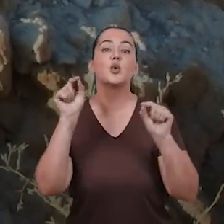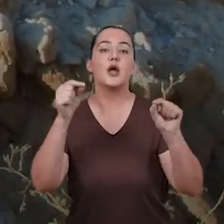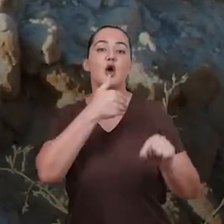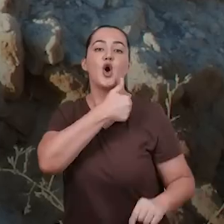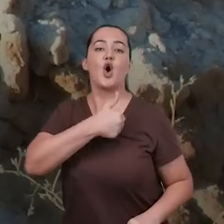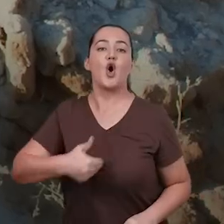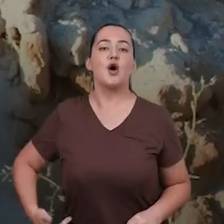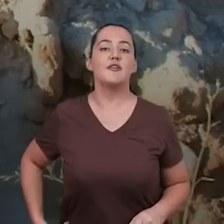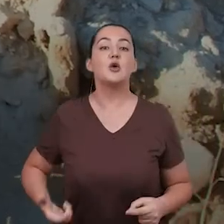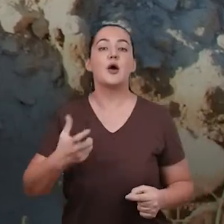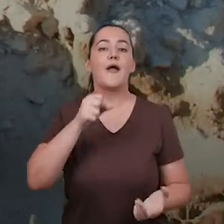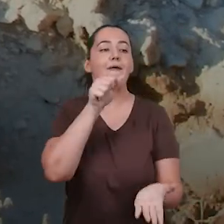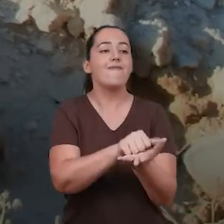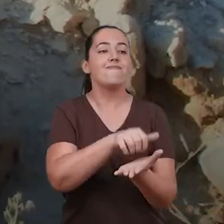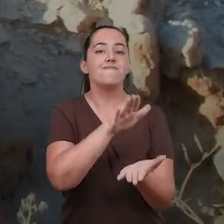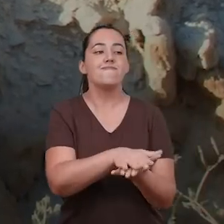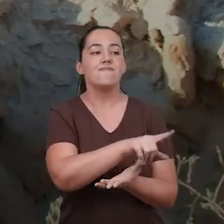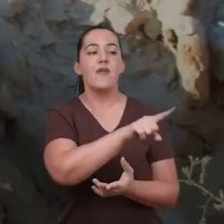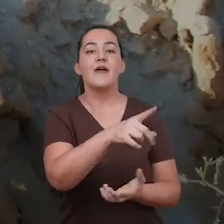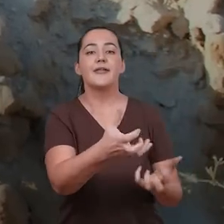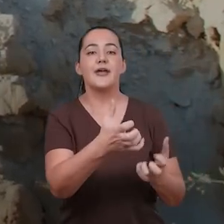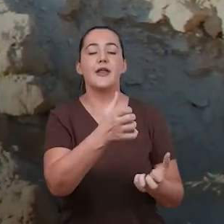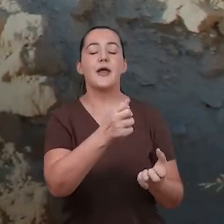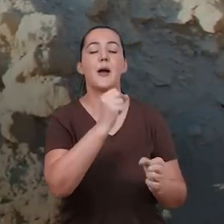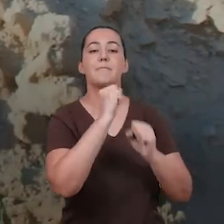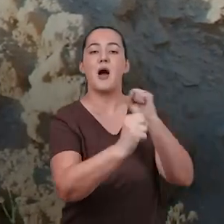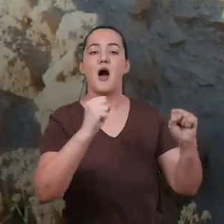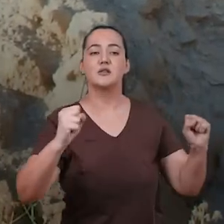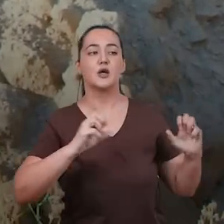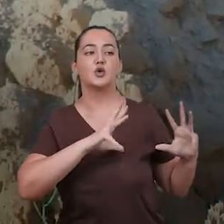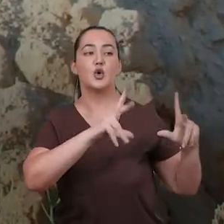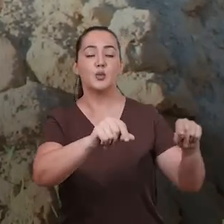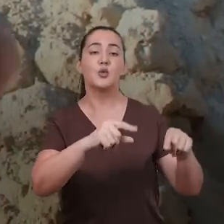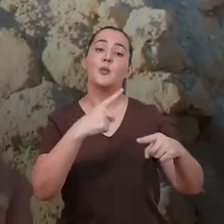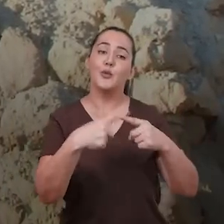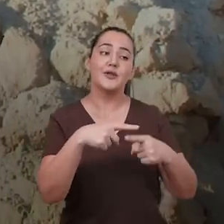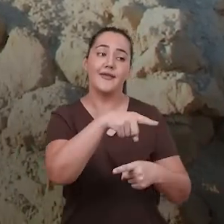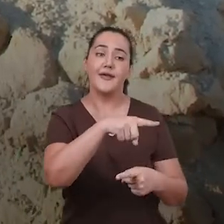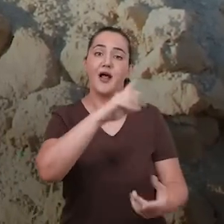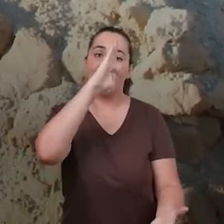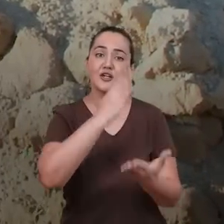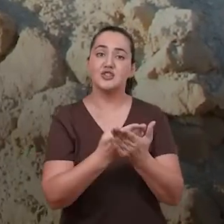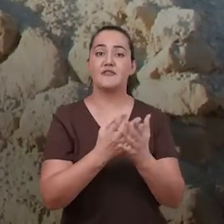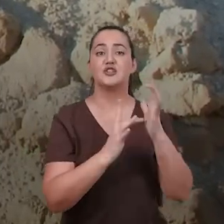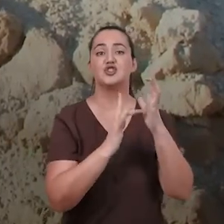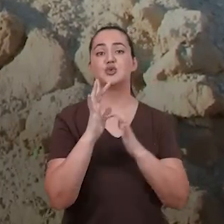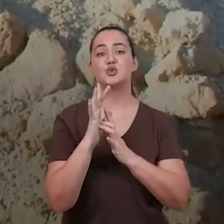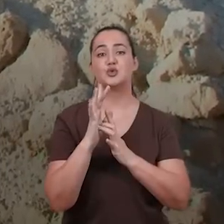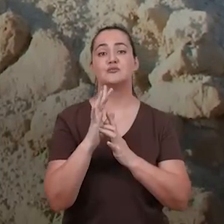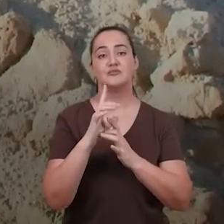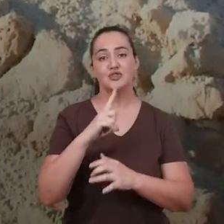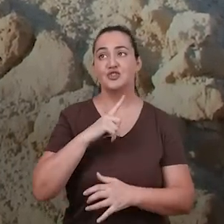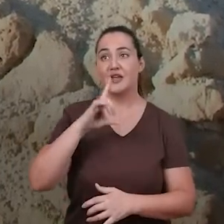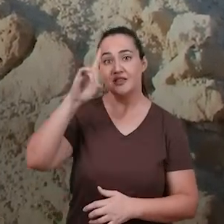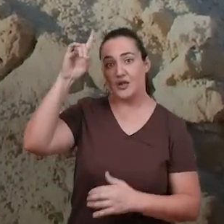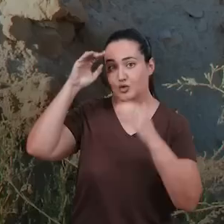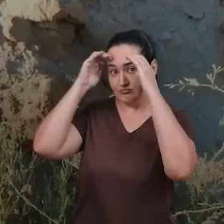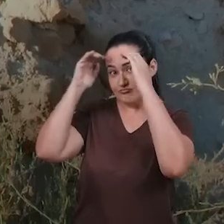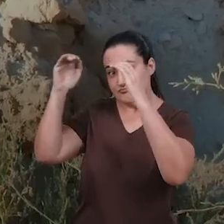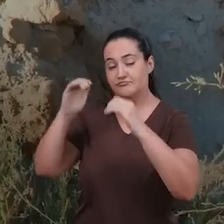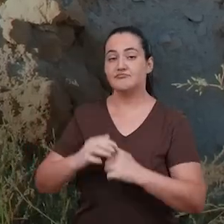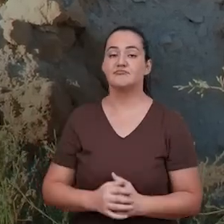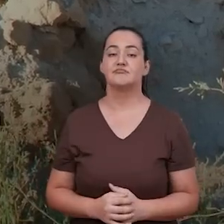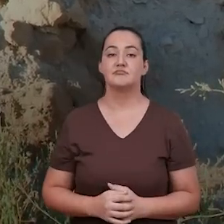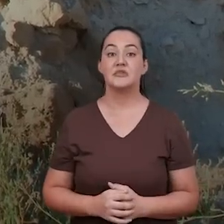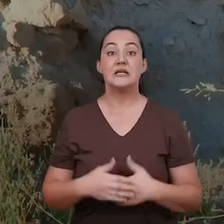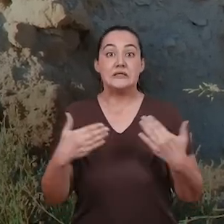eles estavam sendo ameaçados de serem mortos porque acreditavam em Jesus como seu Deus, como seu Salvador.